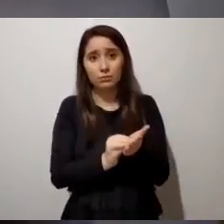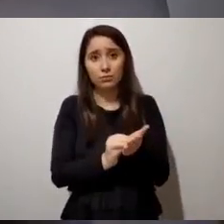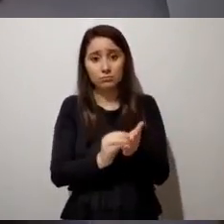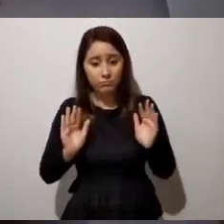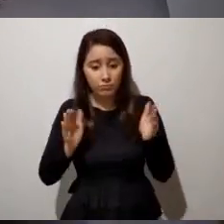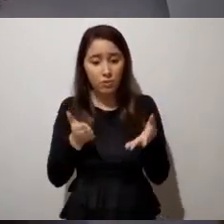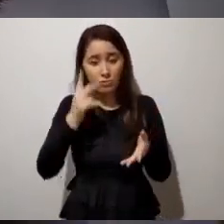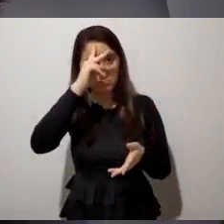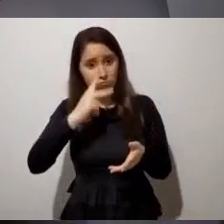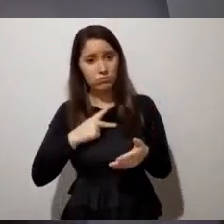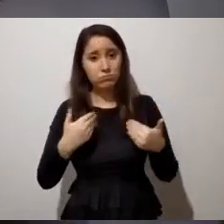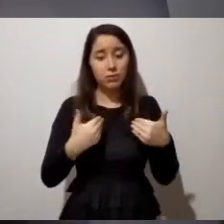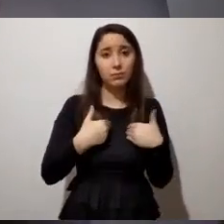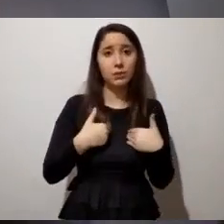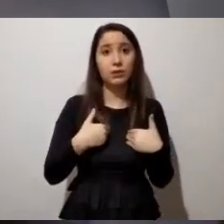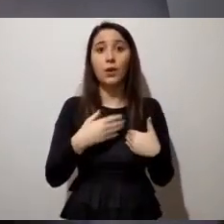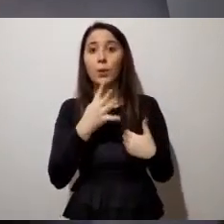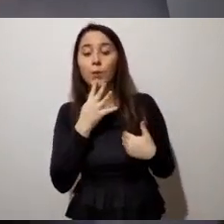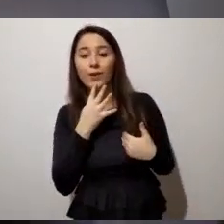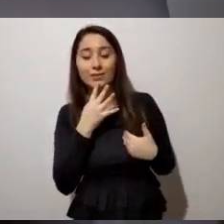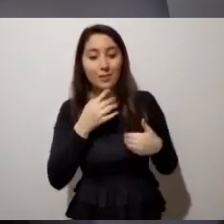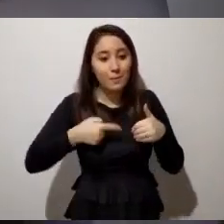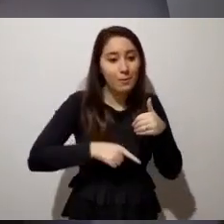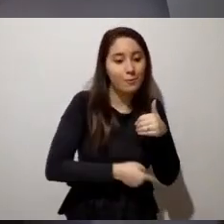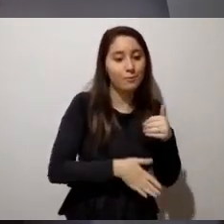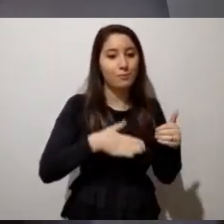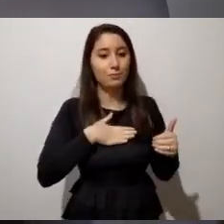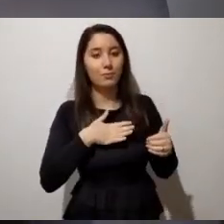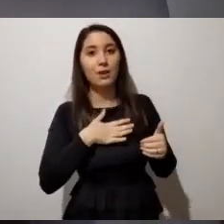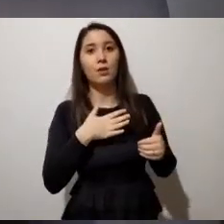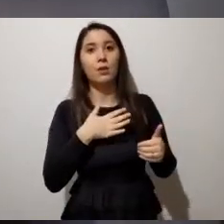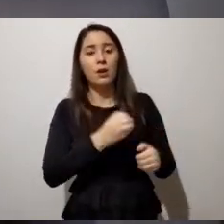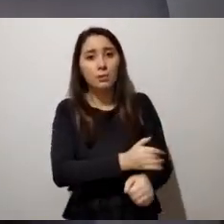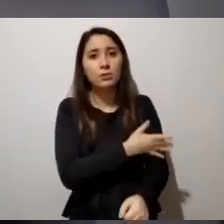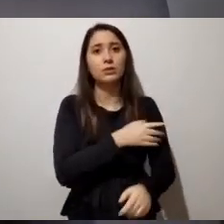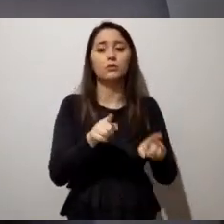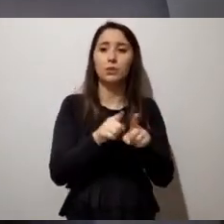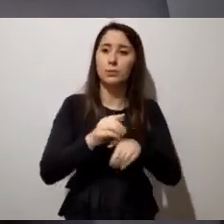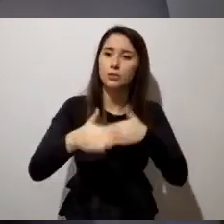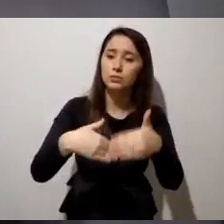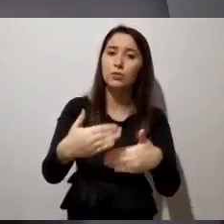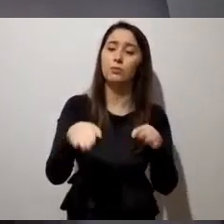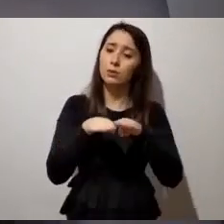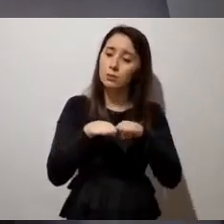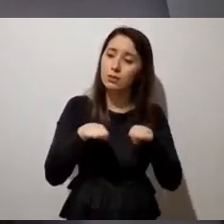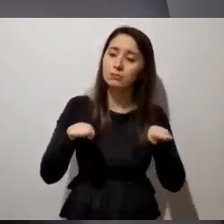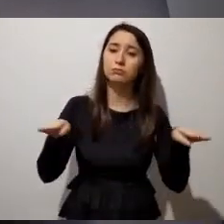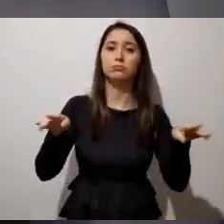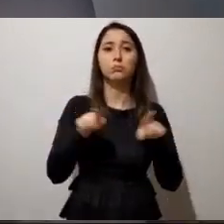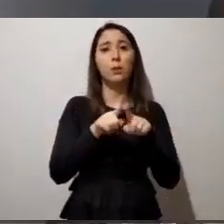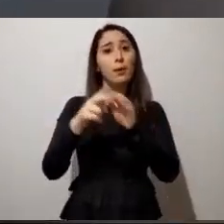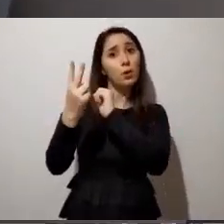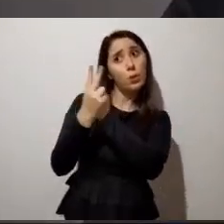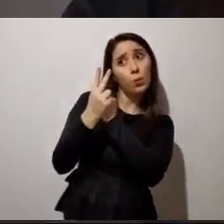no conhecimento das suas emoções, no desenvolvimento de emoções mais saudáveis, mais equilibradas e na proteção da sua